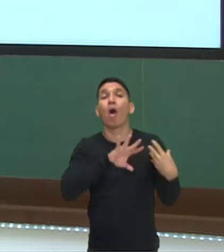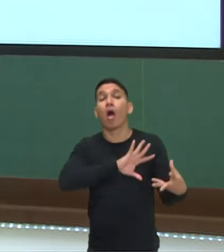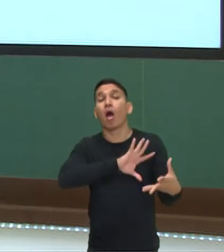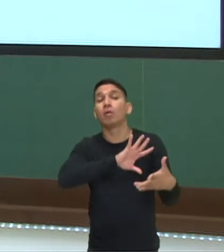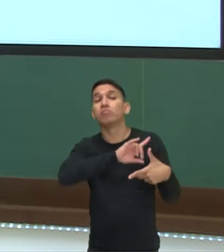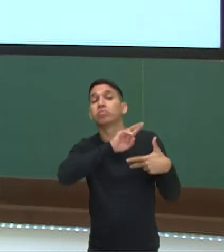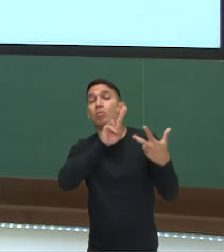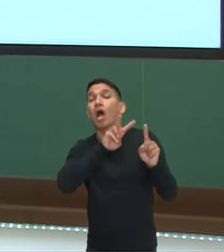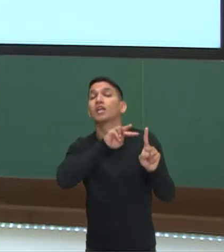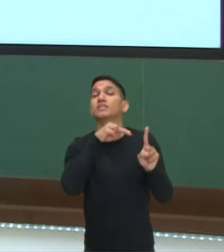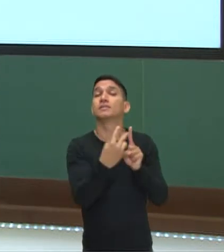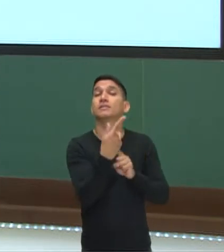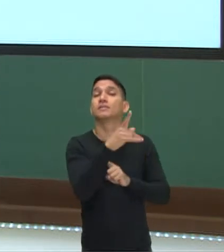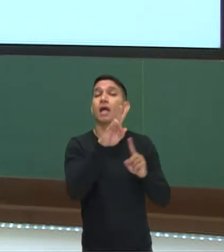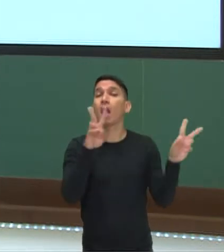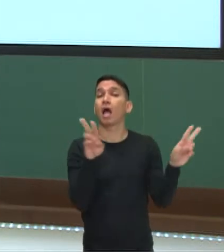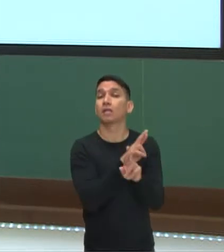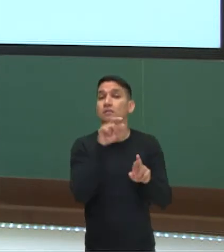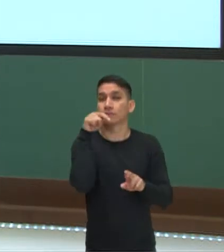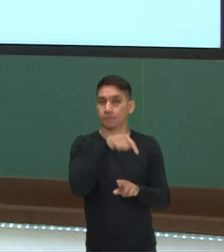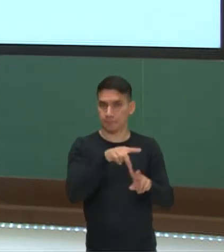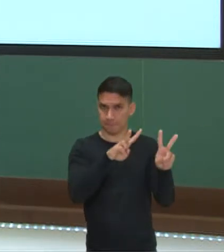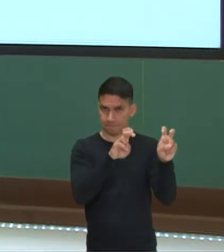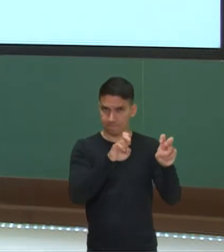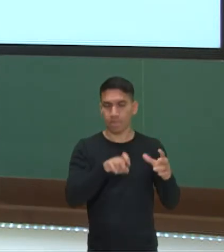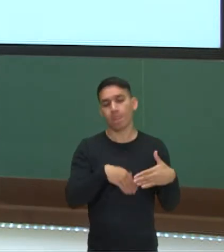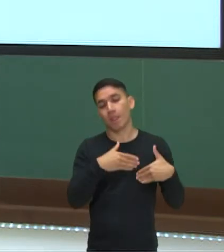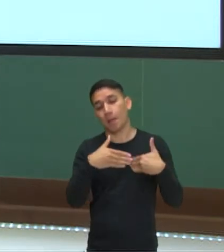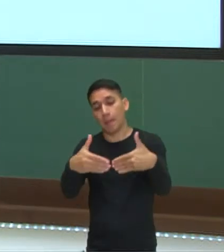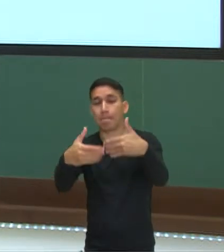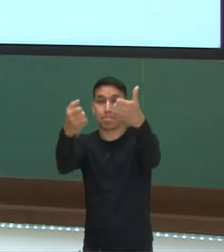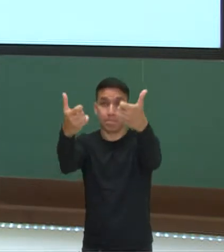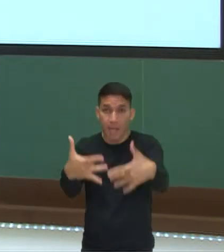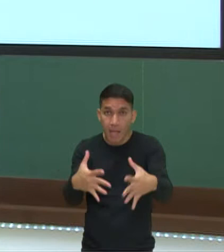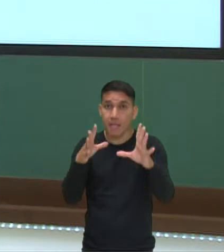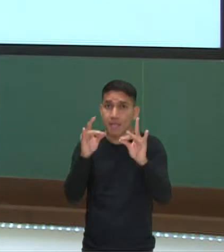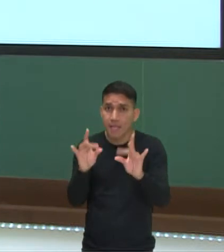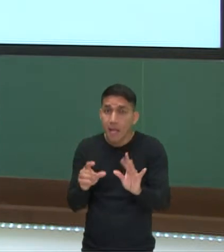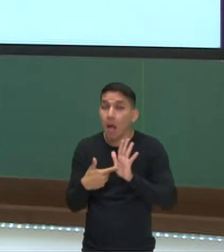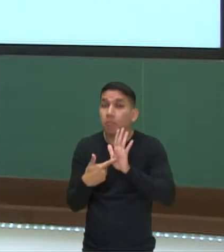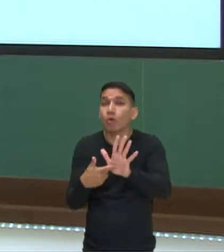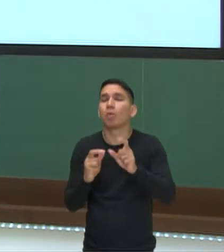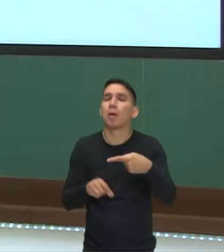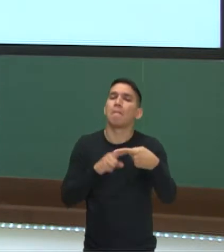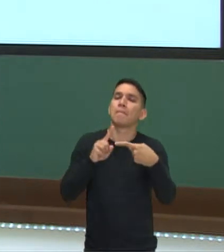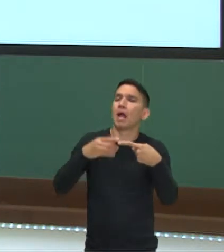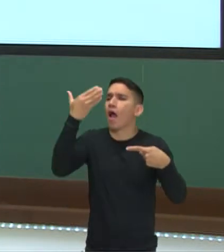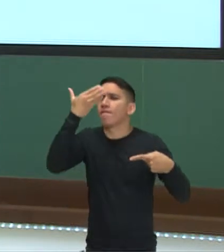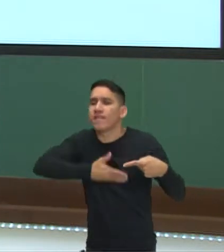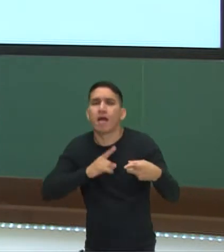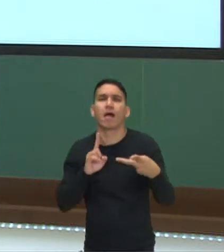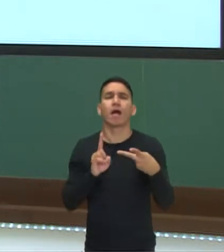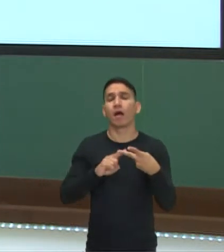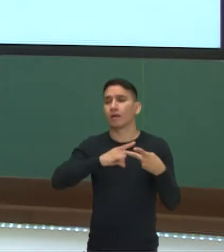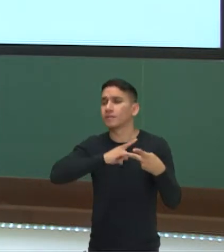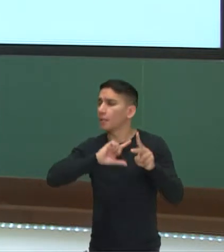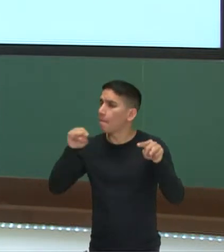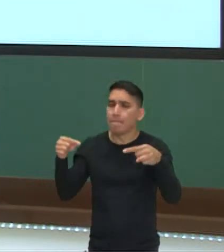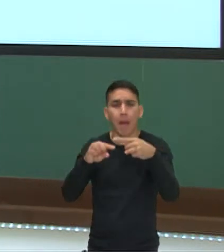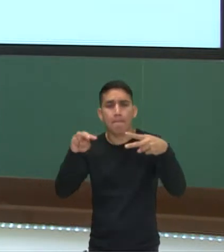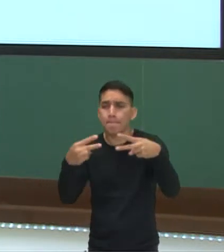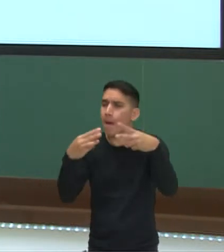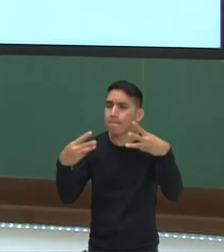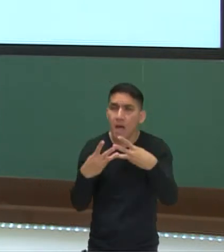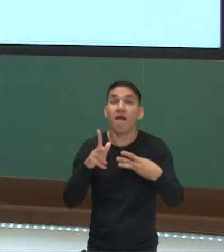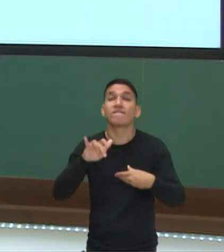tema. No desenvolvimento, ele apresenta ali os argumentos, os fatos, as comprovações que